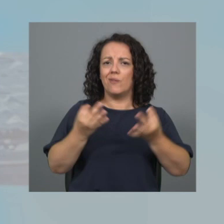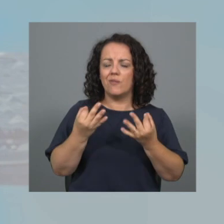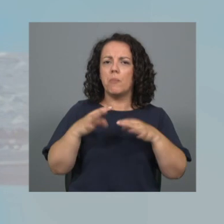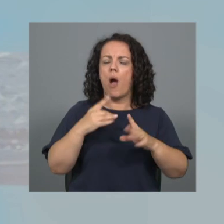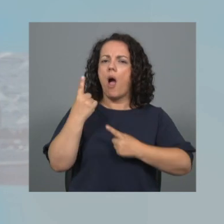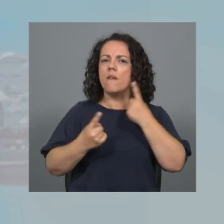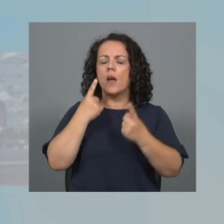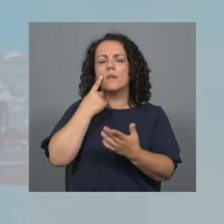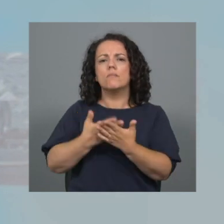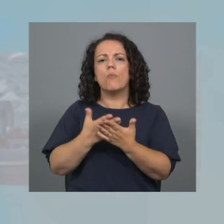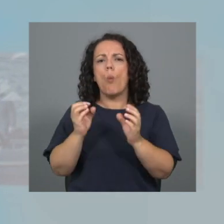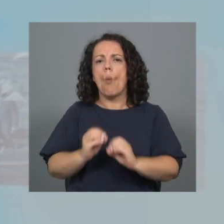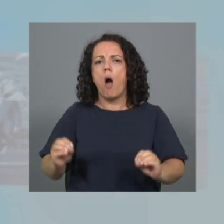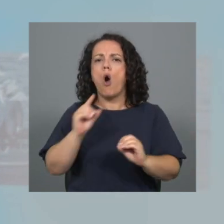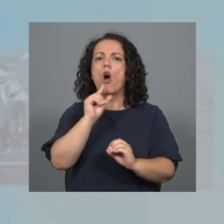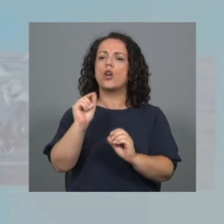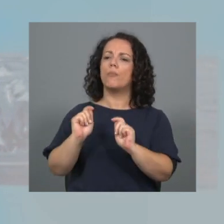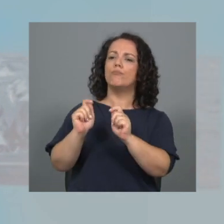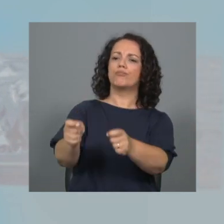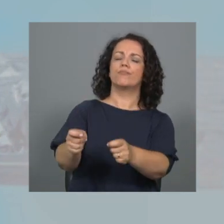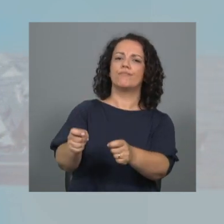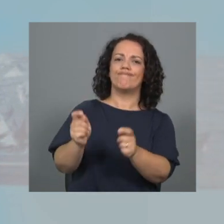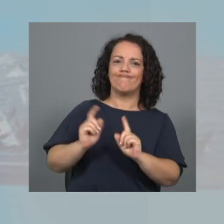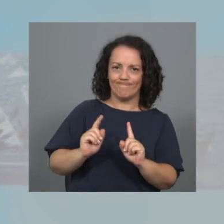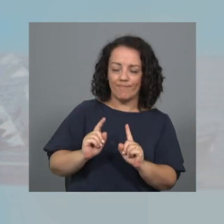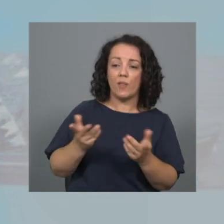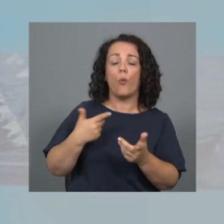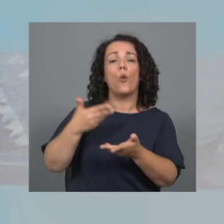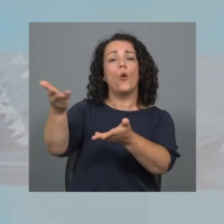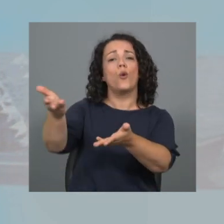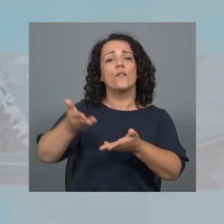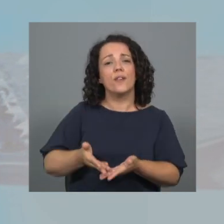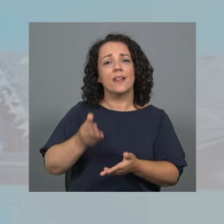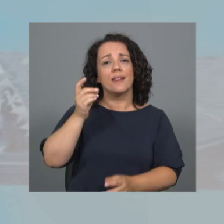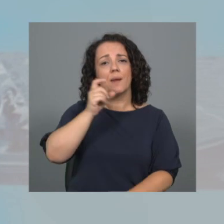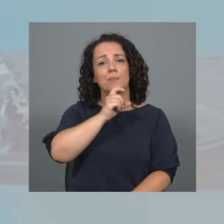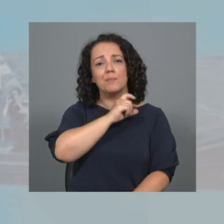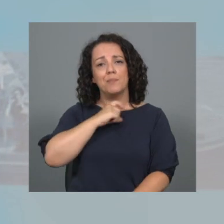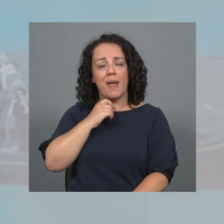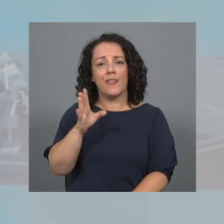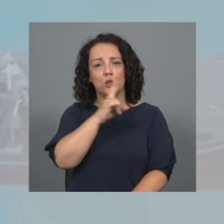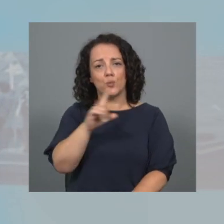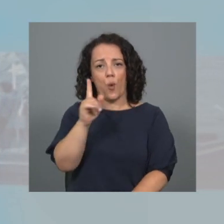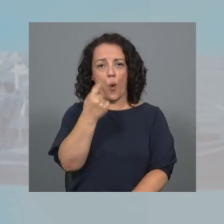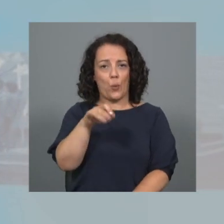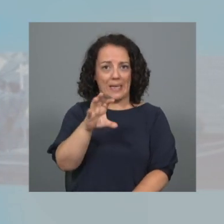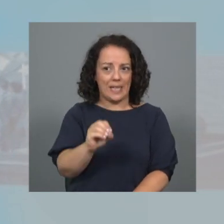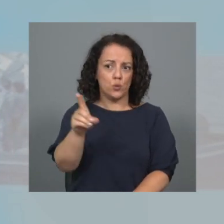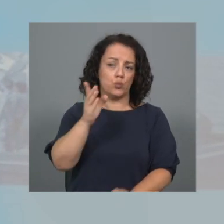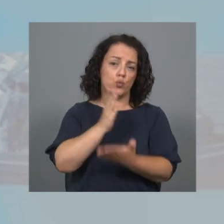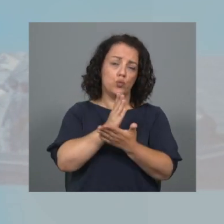presente o santo que lhe dá nome, não é? E é por isso que o convidamos, o Padre João Lourenço, que estuda a